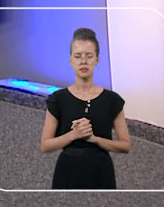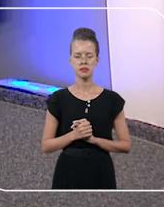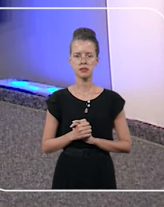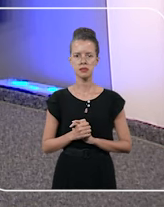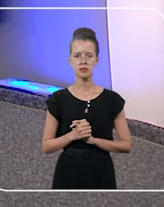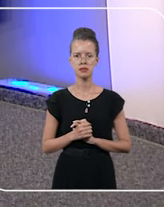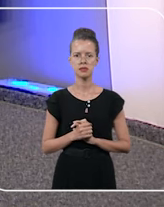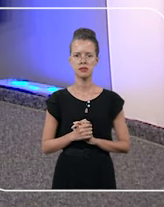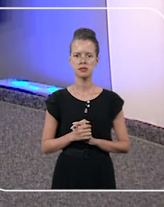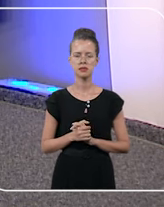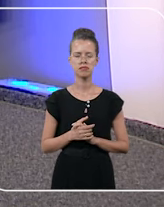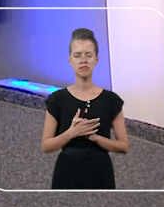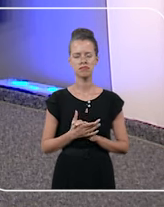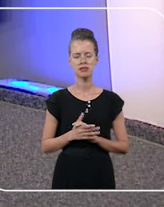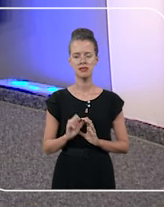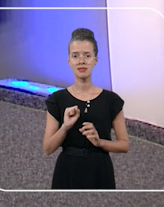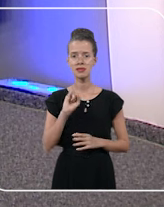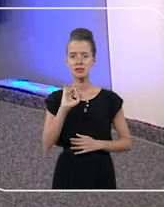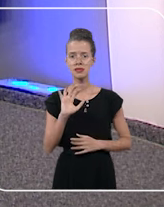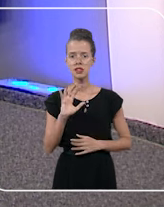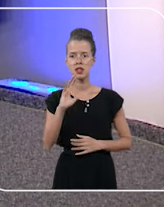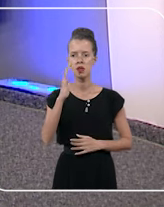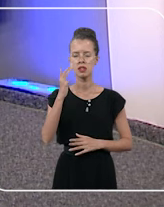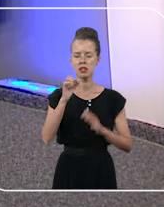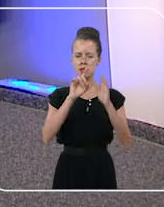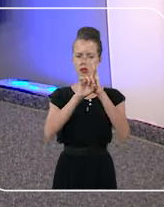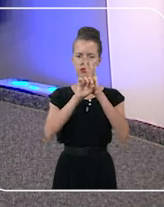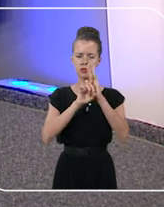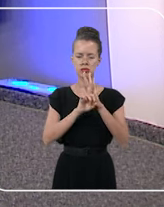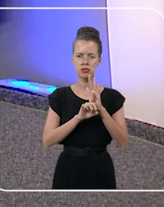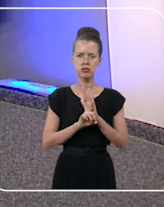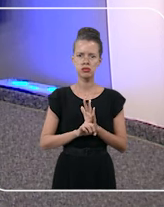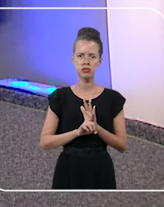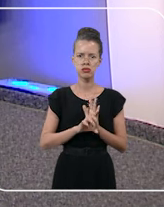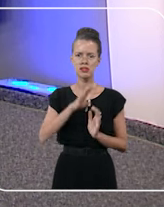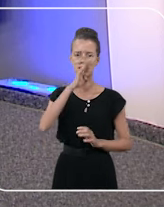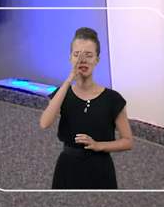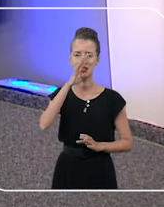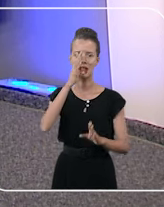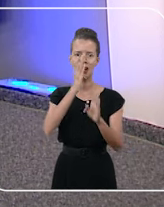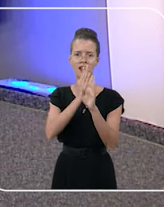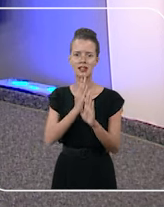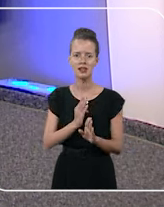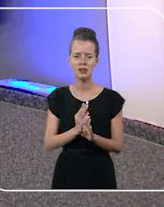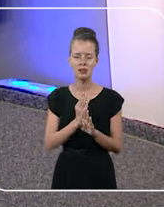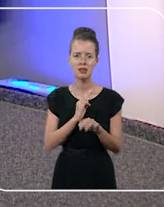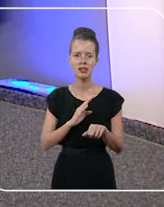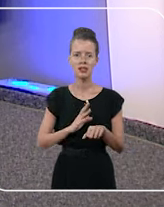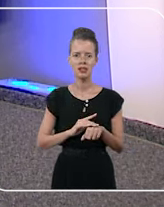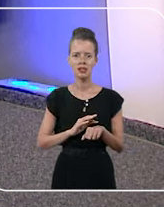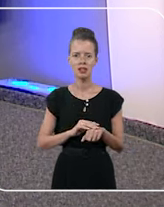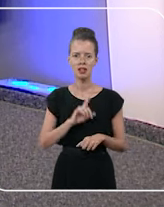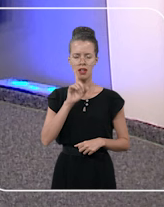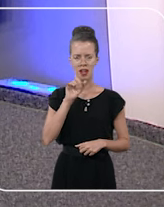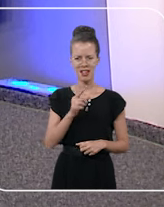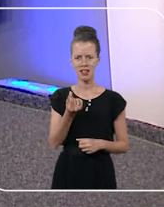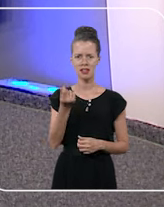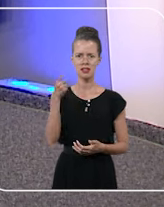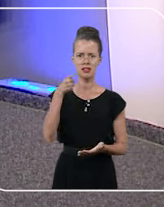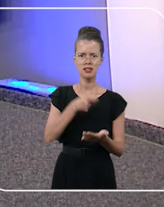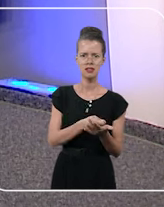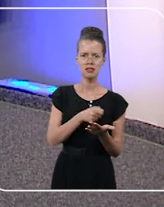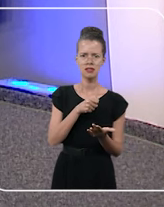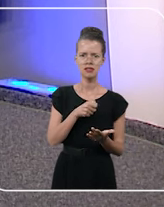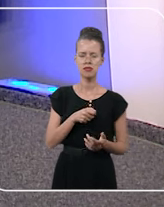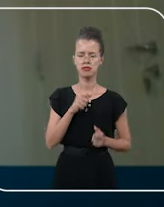de diagnóstico errado, equivocado, é possível se gerar direito à indenização para o